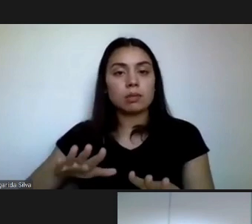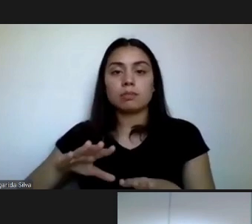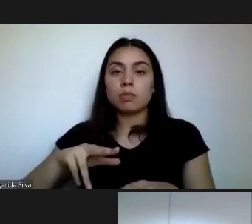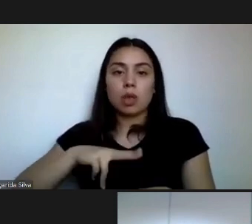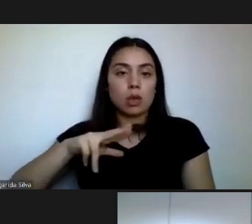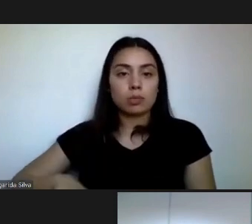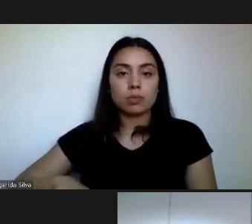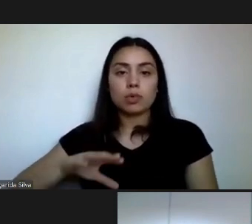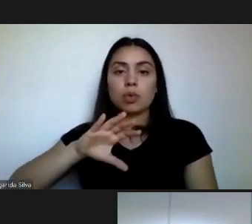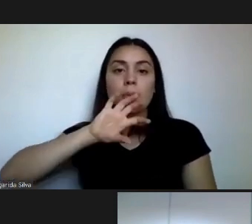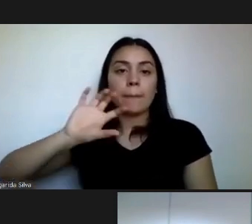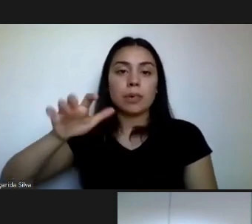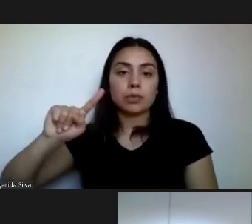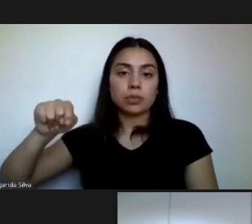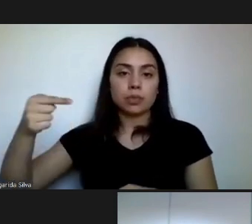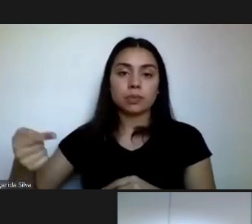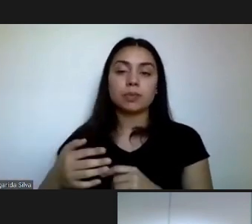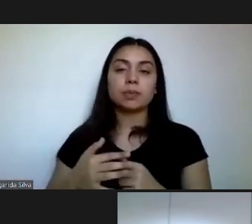de contacto.